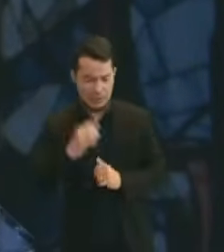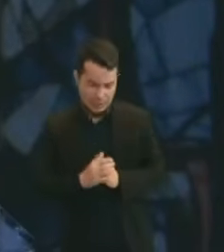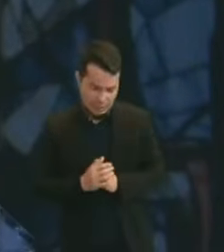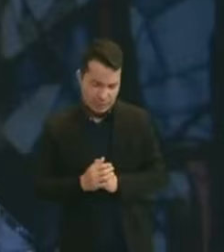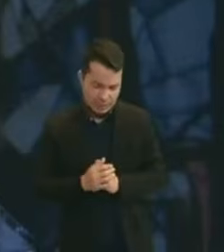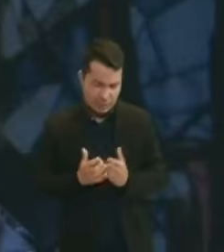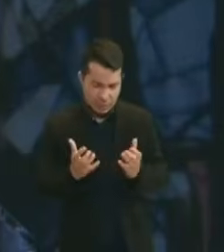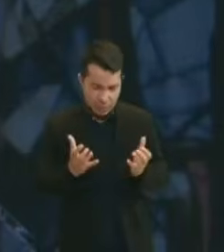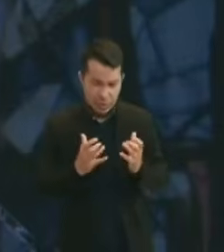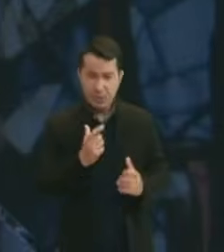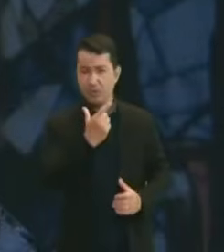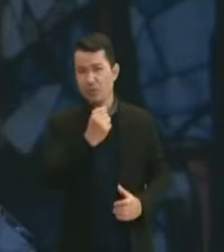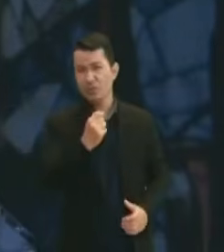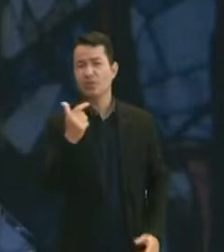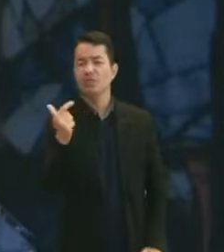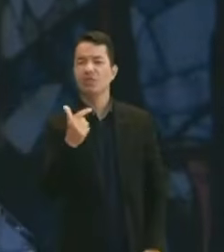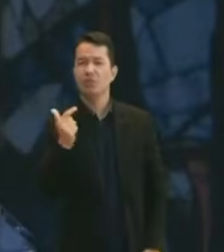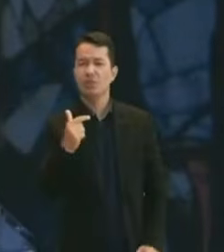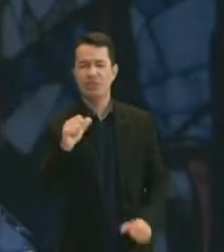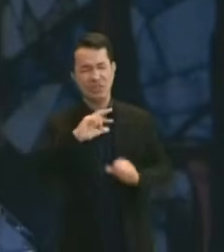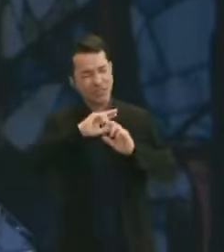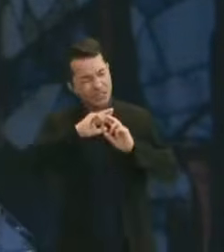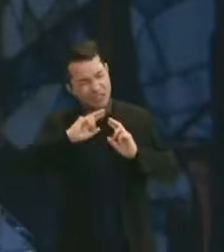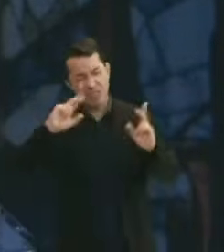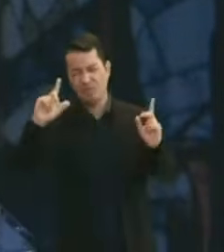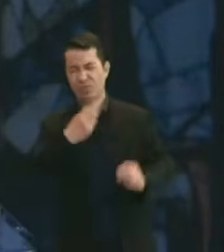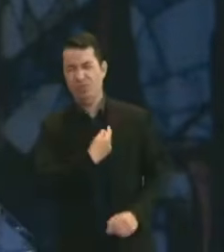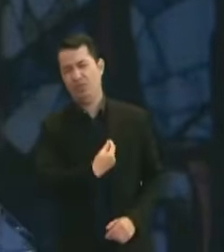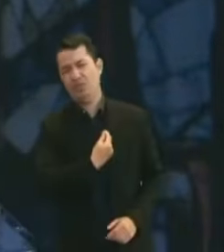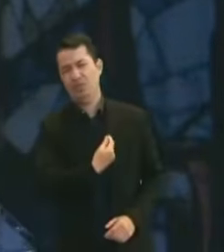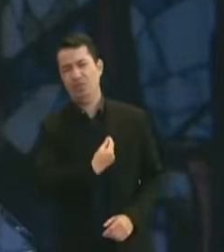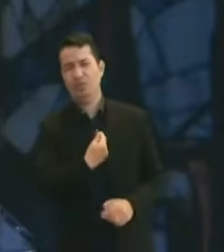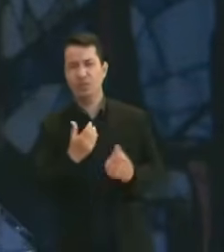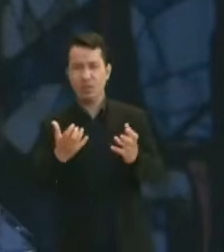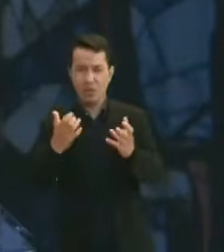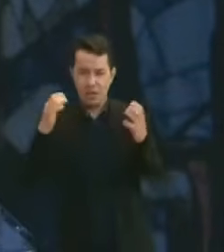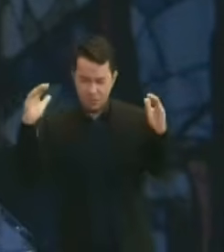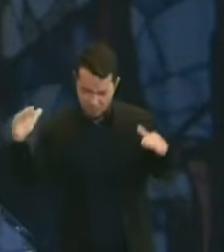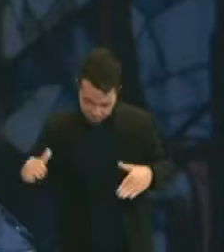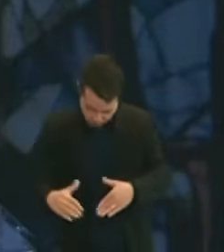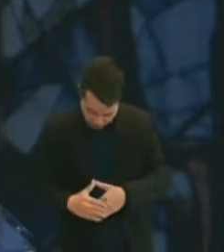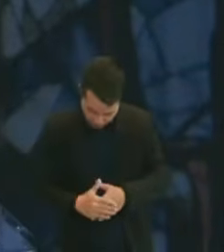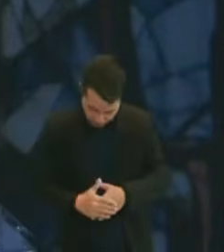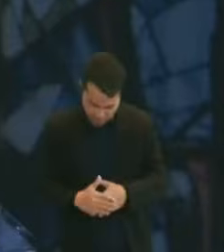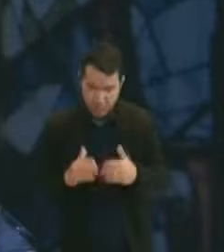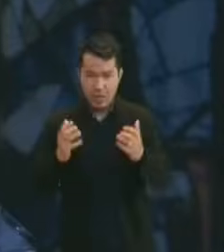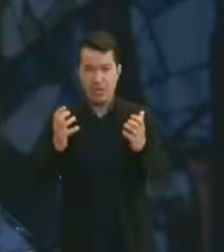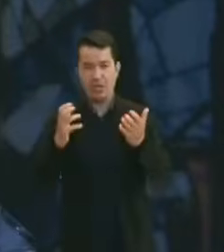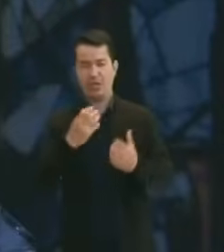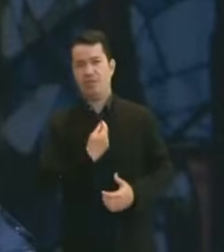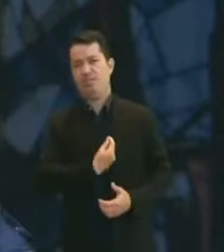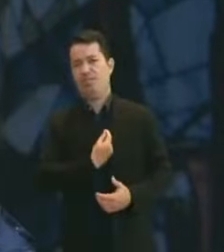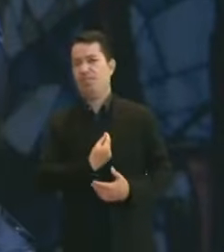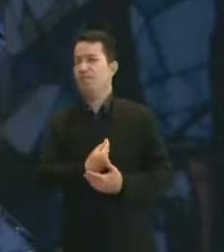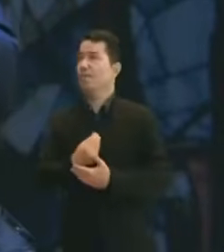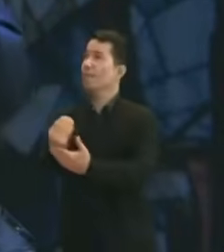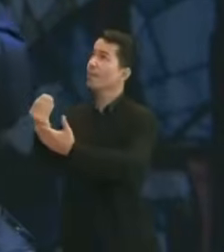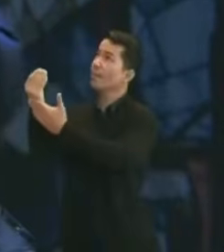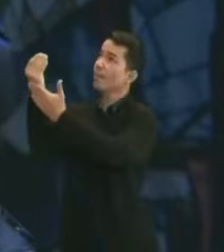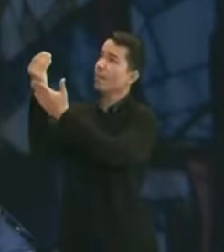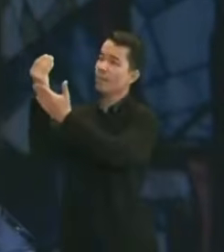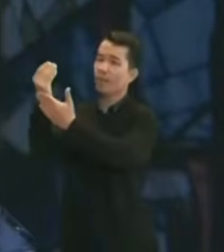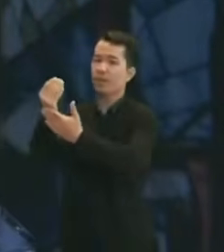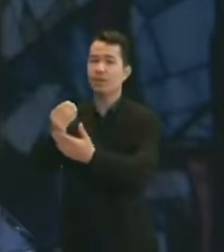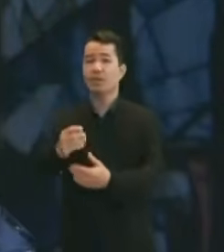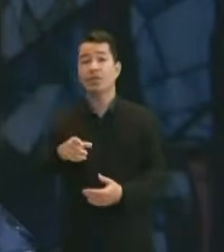de tudo que eu já vivi. Eu sinto o Senhor falando no meu coração, eu quero me render a Ti, mas para mim vai ser tudo novo, meu Senhor. Coloca